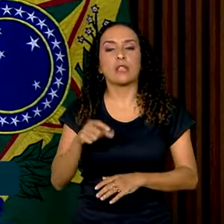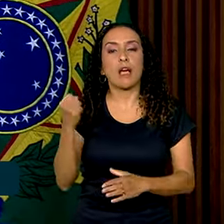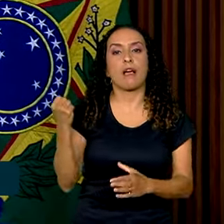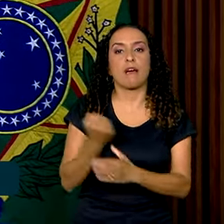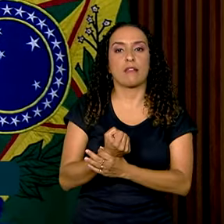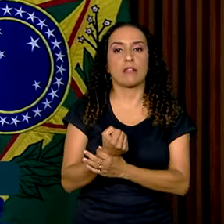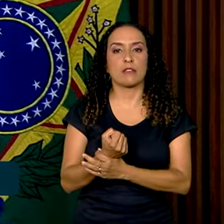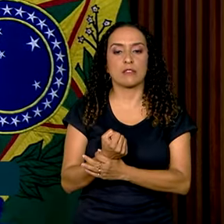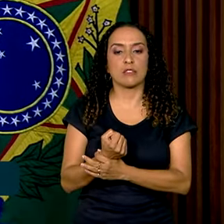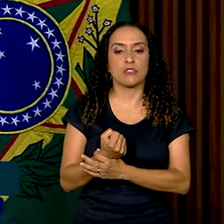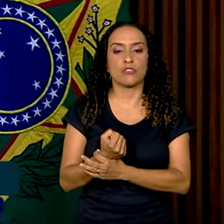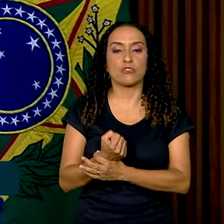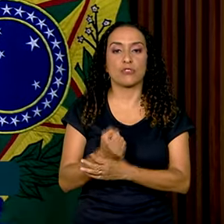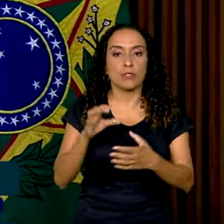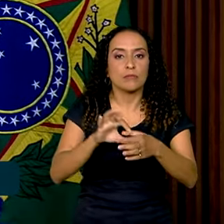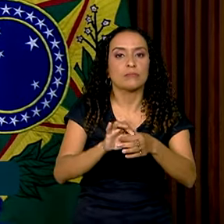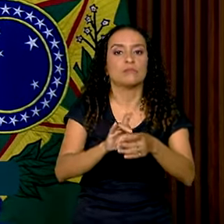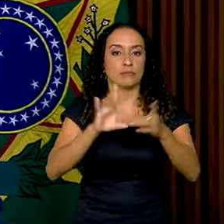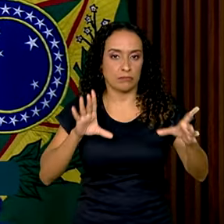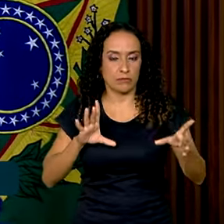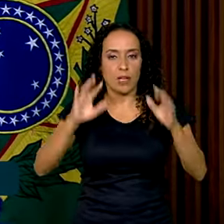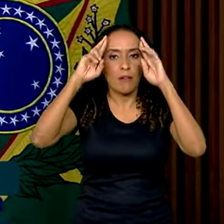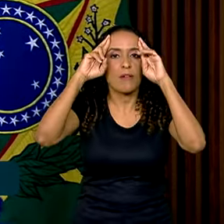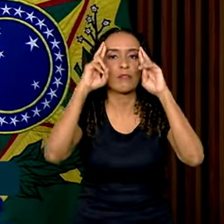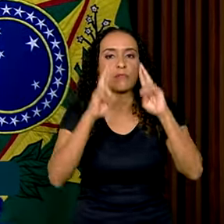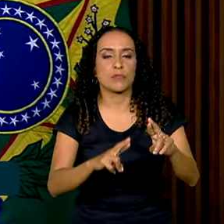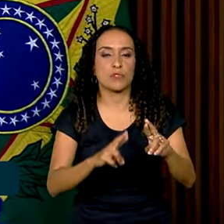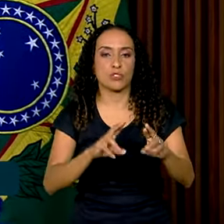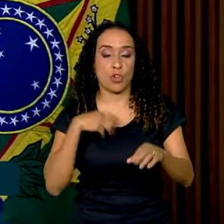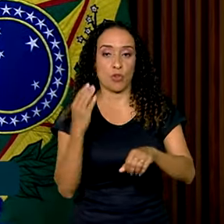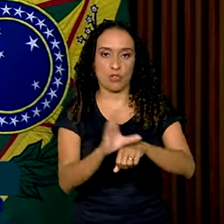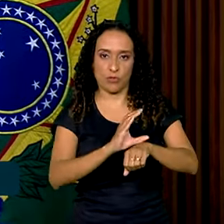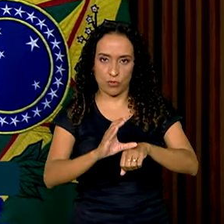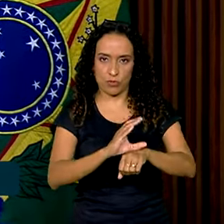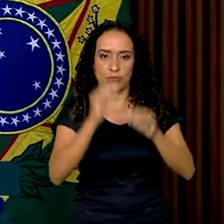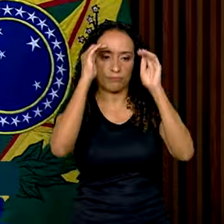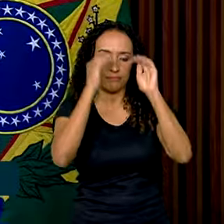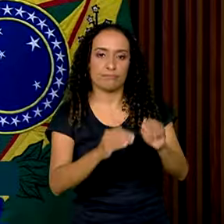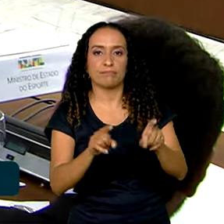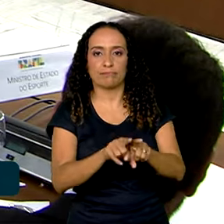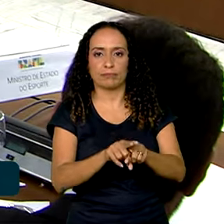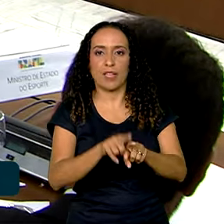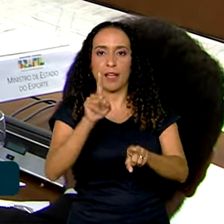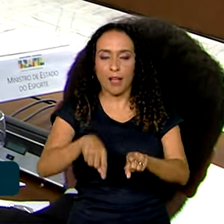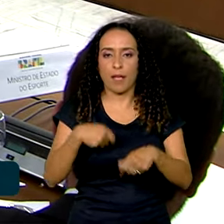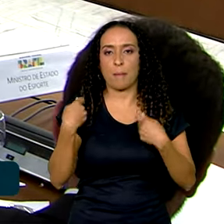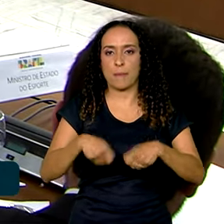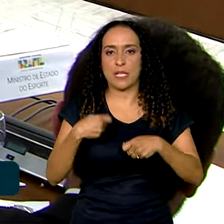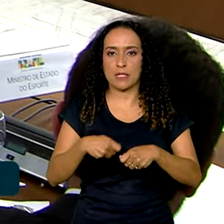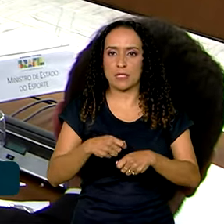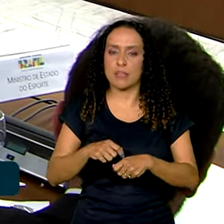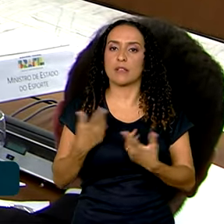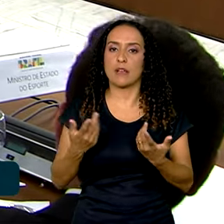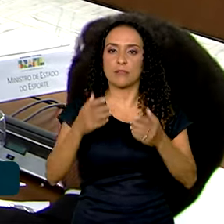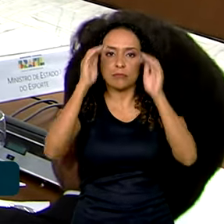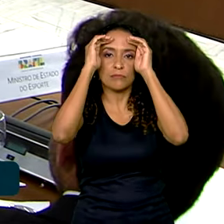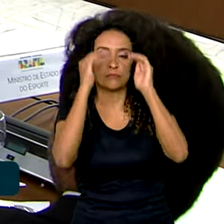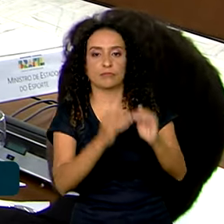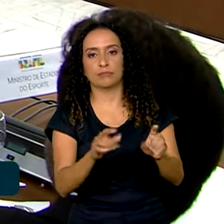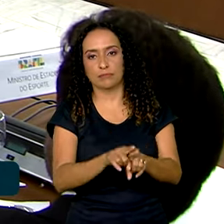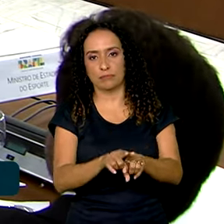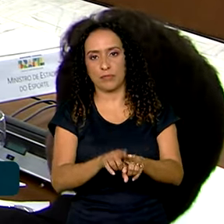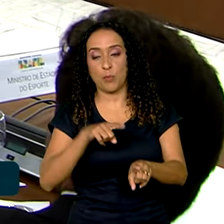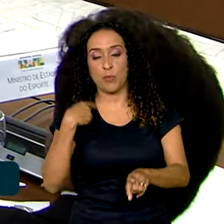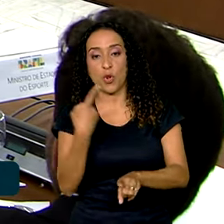garante à existência da democracia, o respeito à nossa Constituição, que são coisas que nós precisamos levar em conta, que